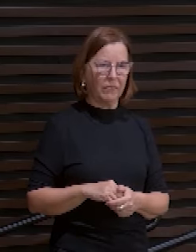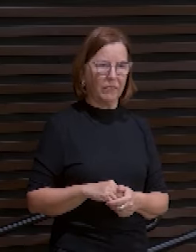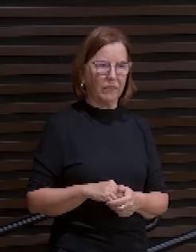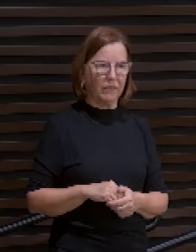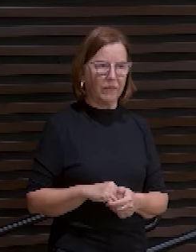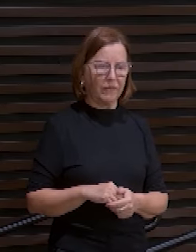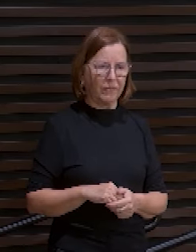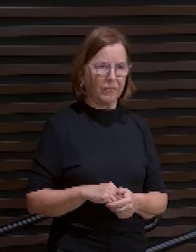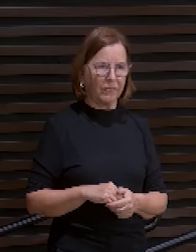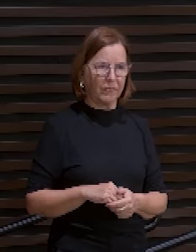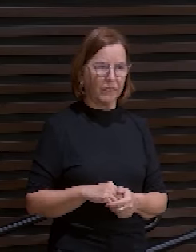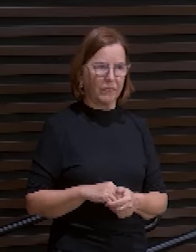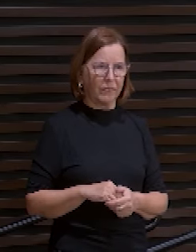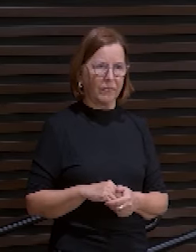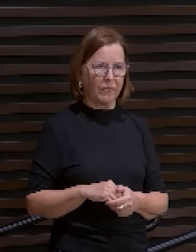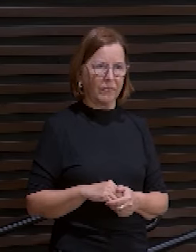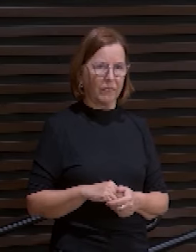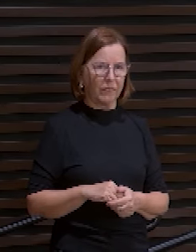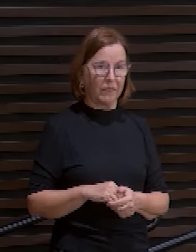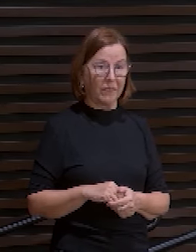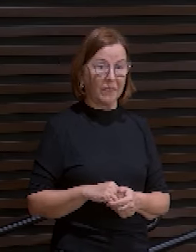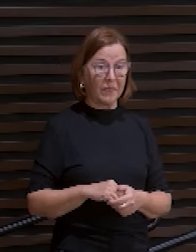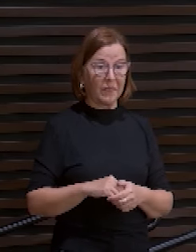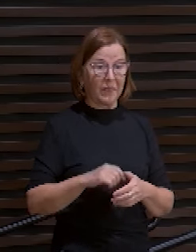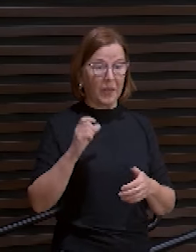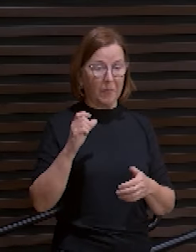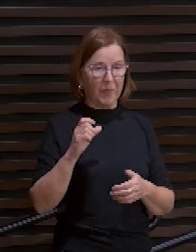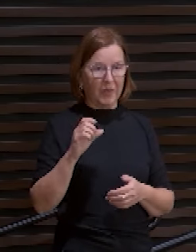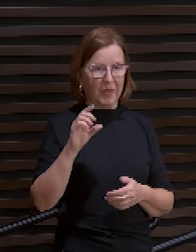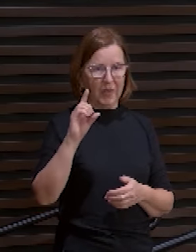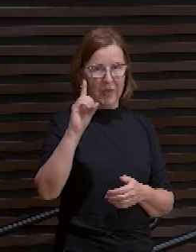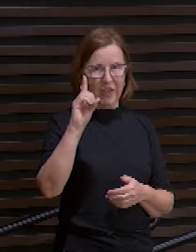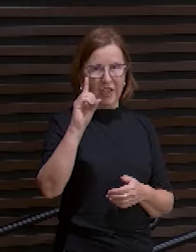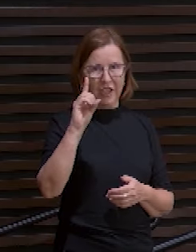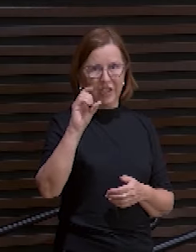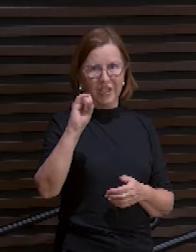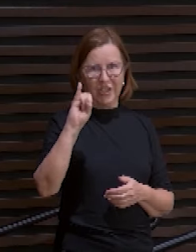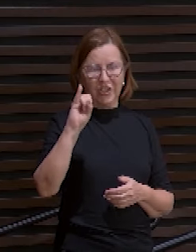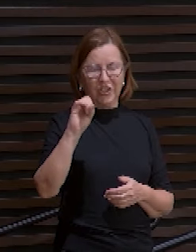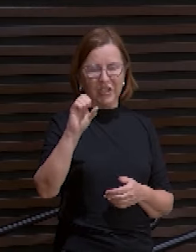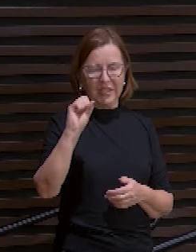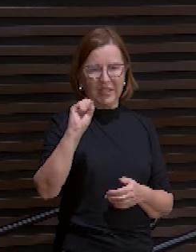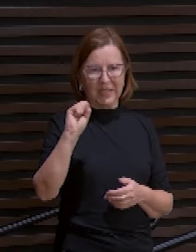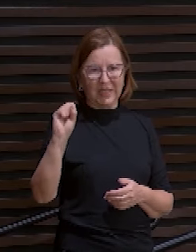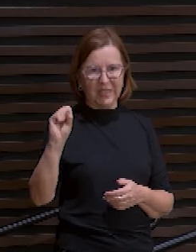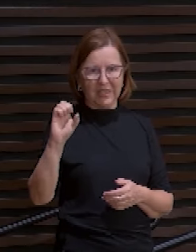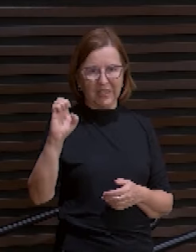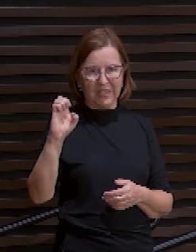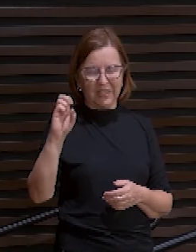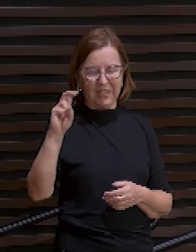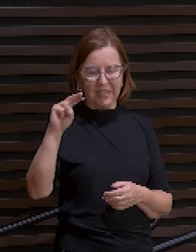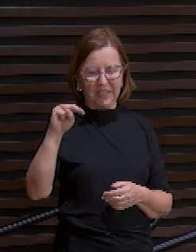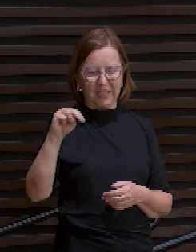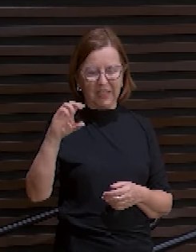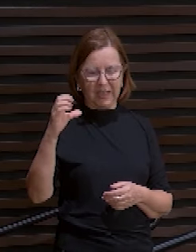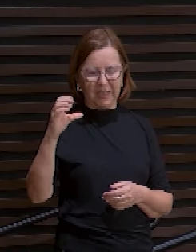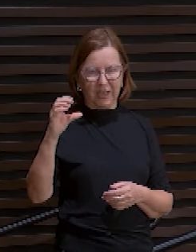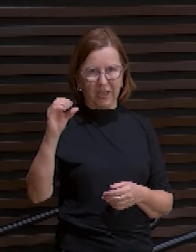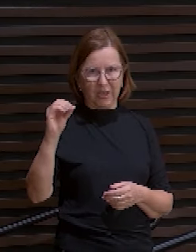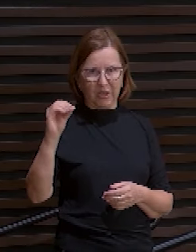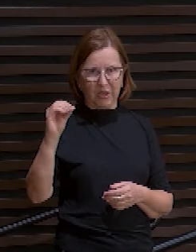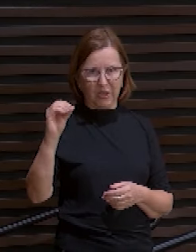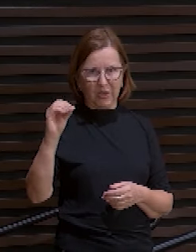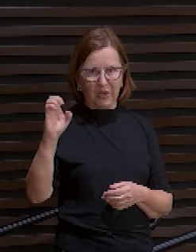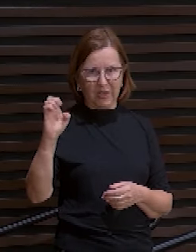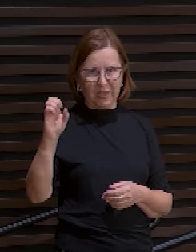trabalho e a palavra desenes também o que que é ela é é também uma disputa